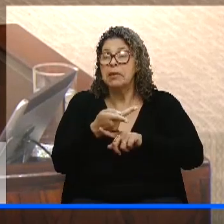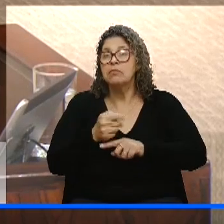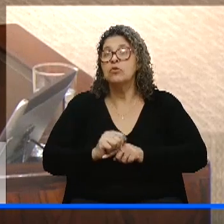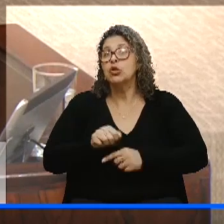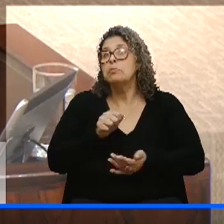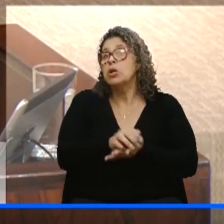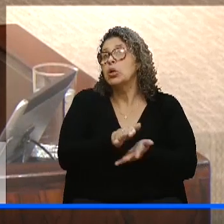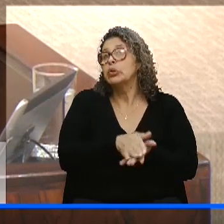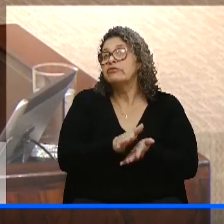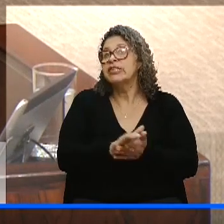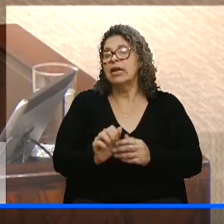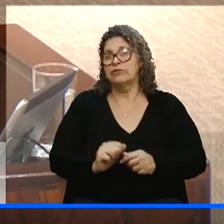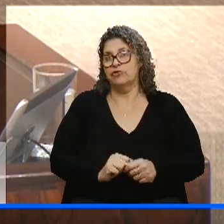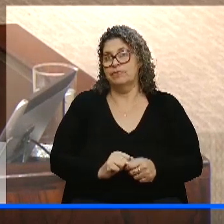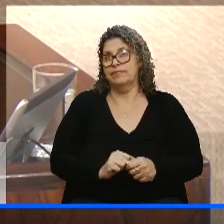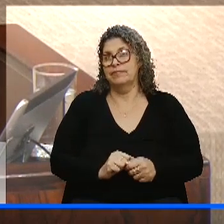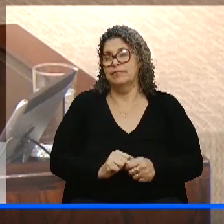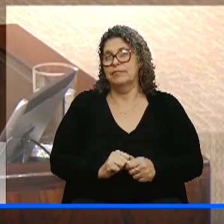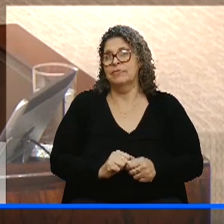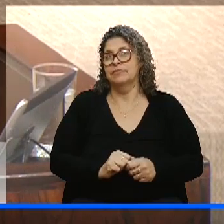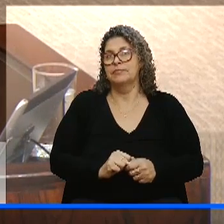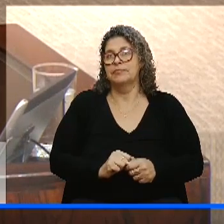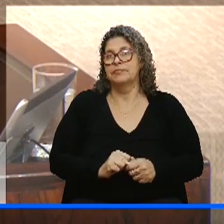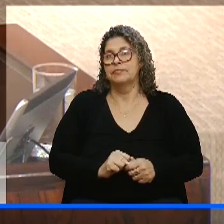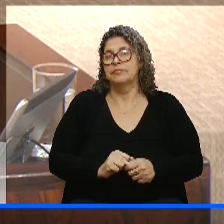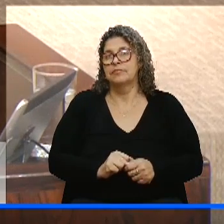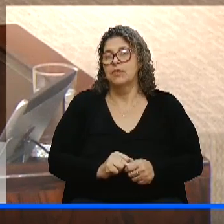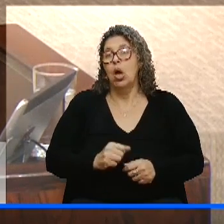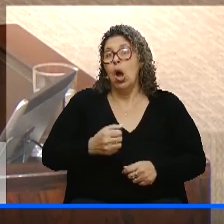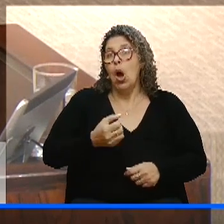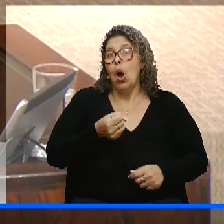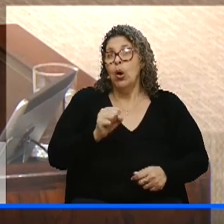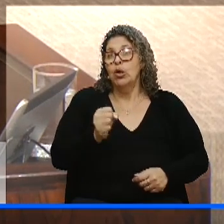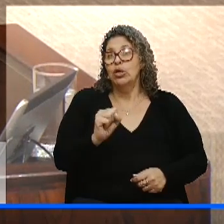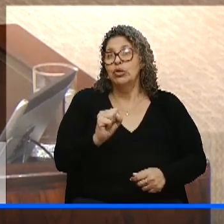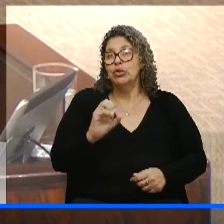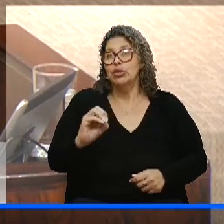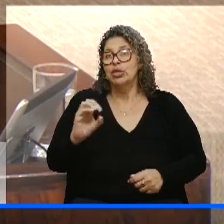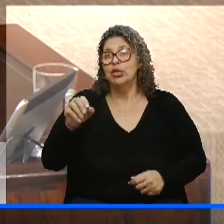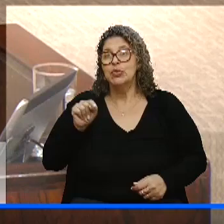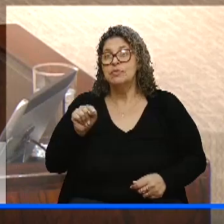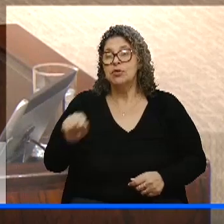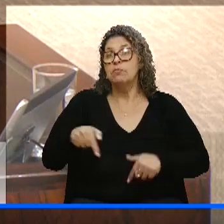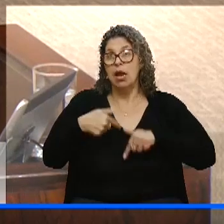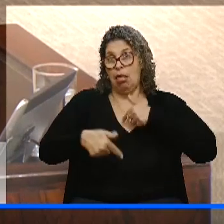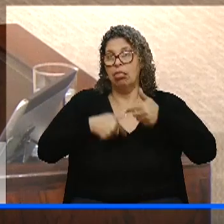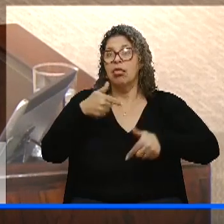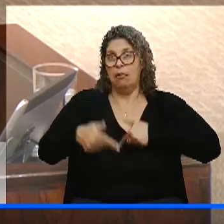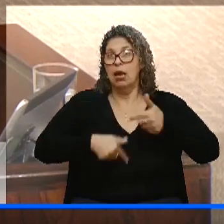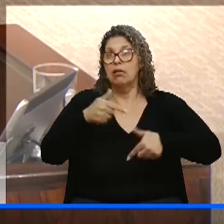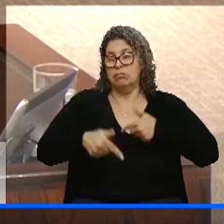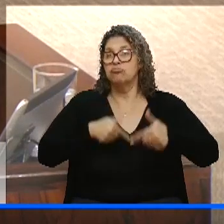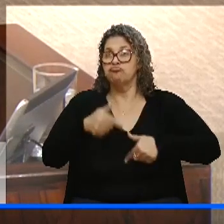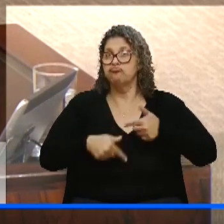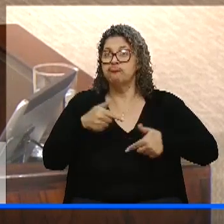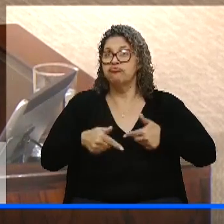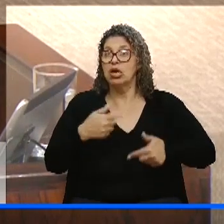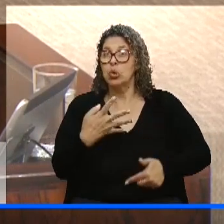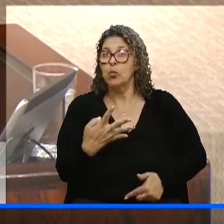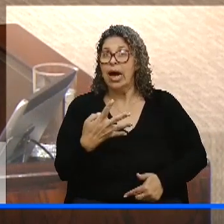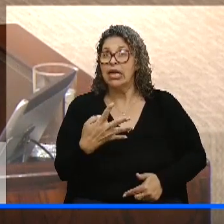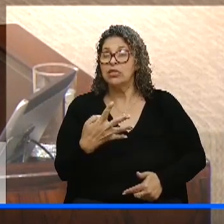e desse prêmio de produtividade olha só 850 mil foi para quem está trabalhando pra quem é ativo e